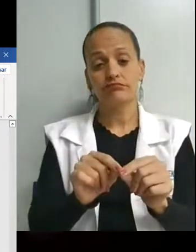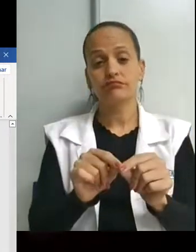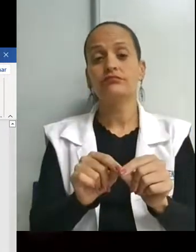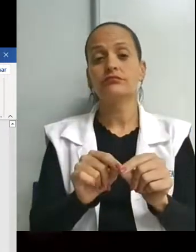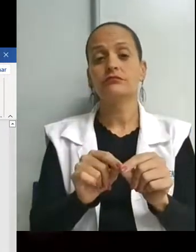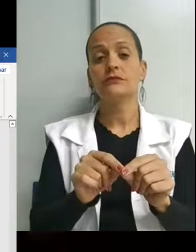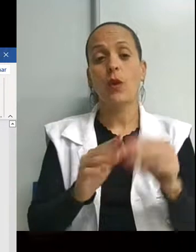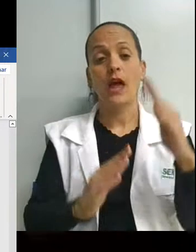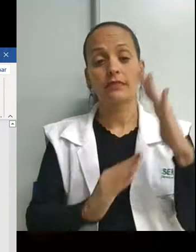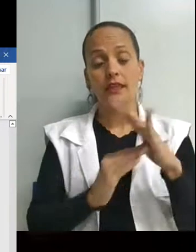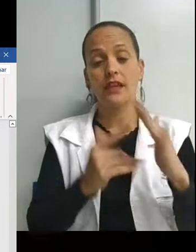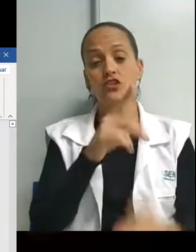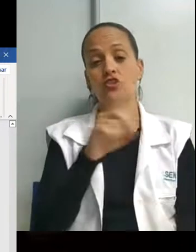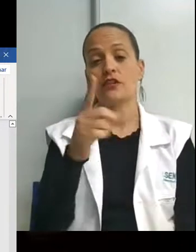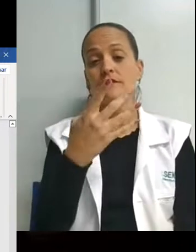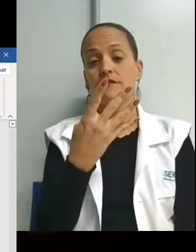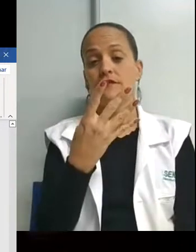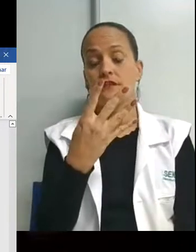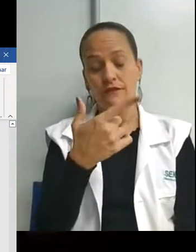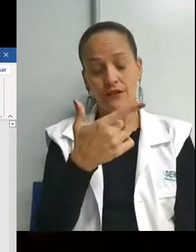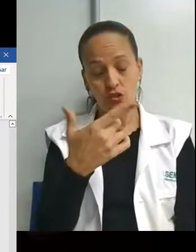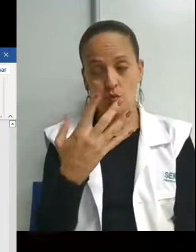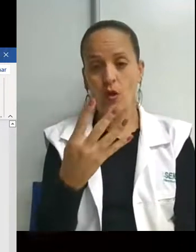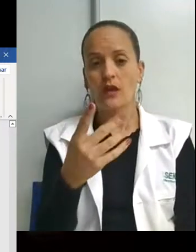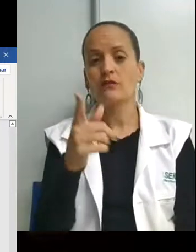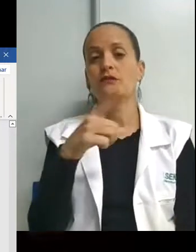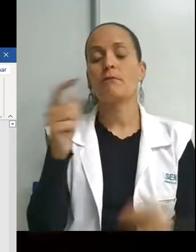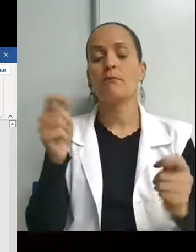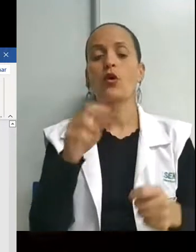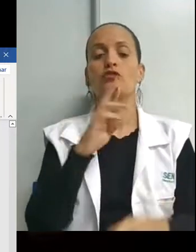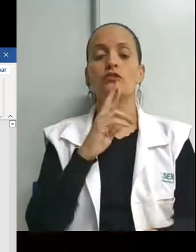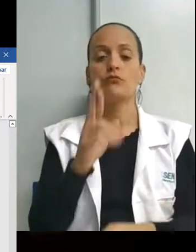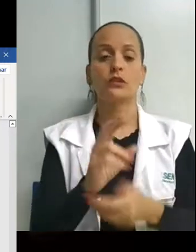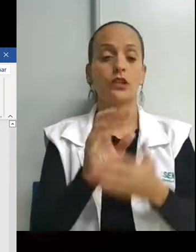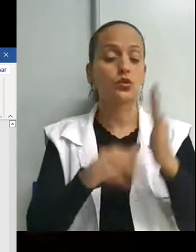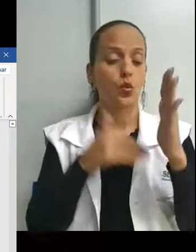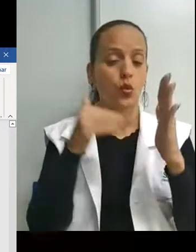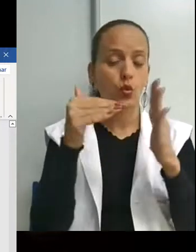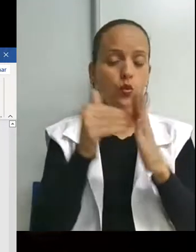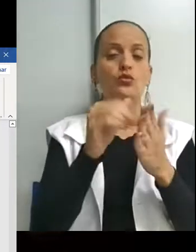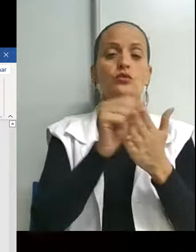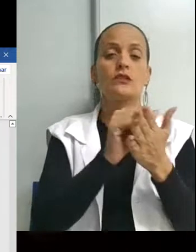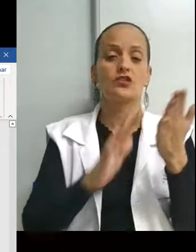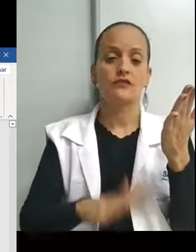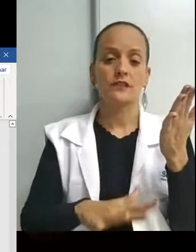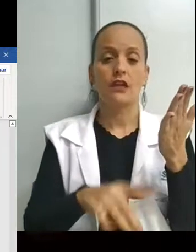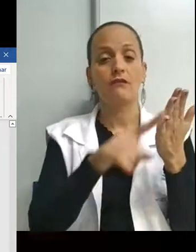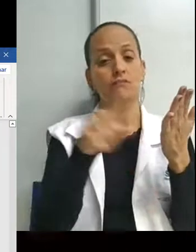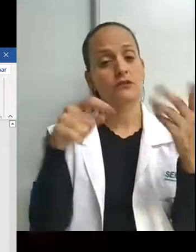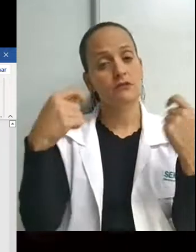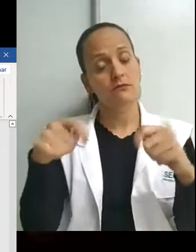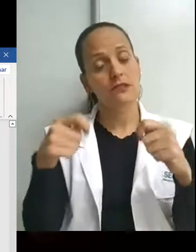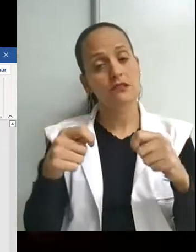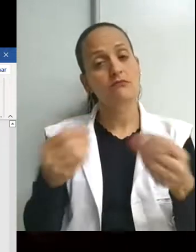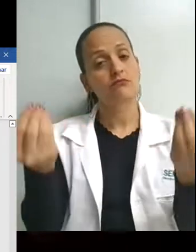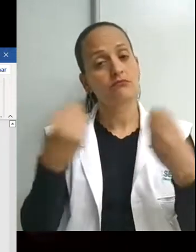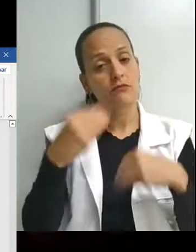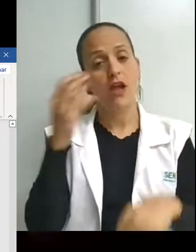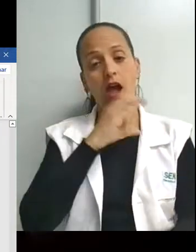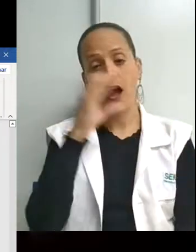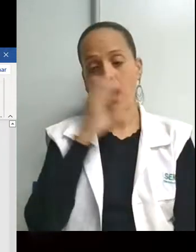com a ajuda, né, de vocês também, né? Porque eu preciso corrigir essas atividades, preciso dar feedback aí para vocês, tudo